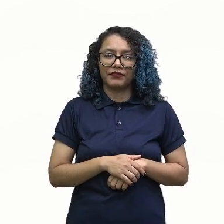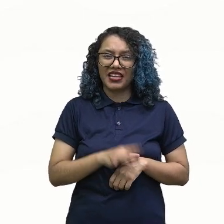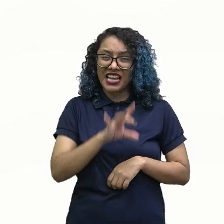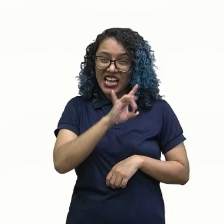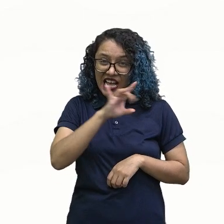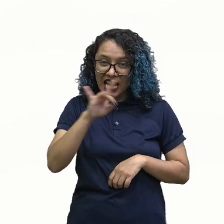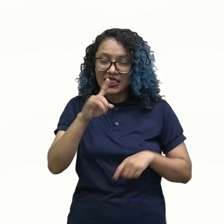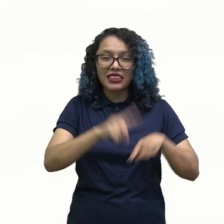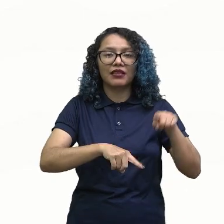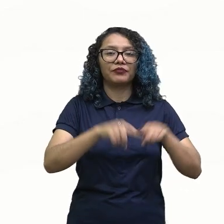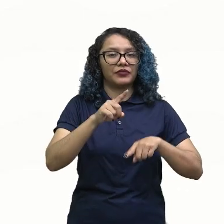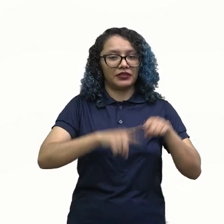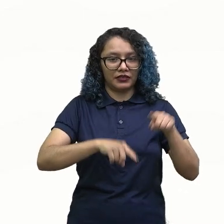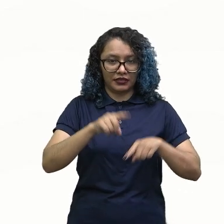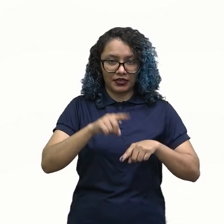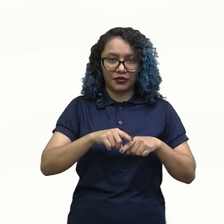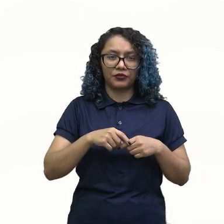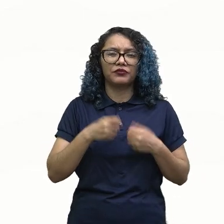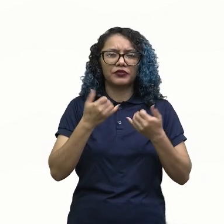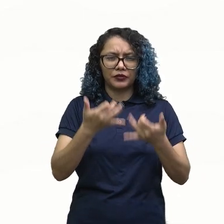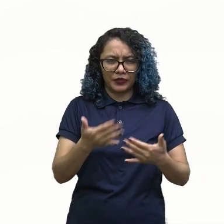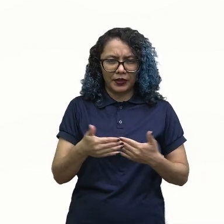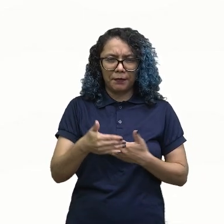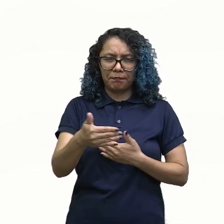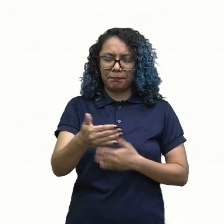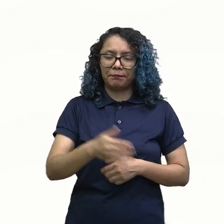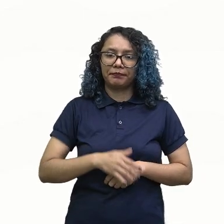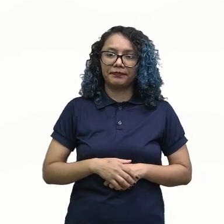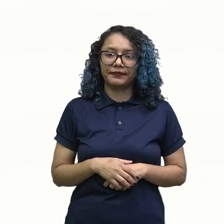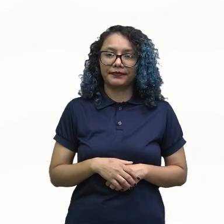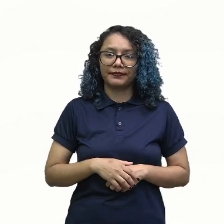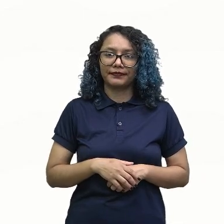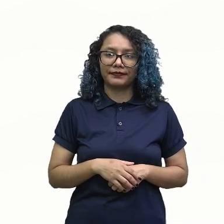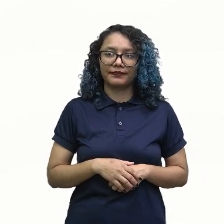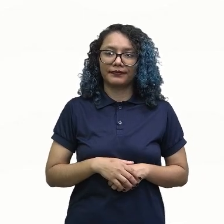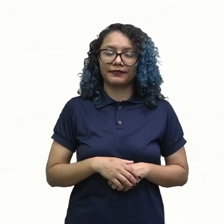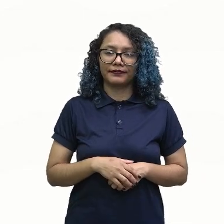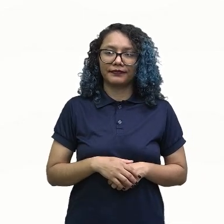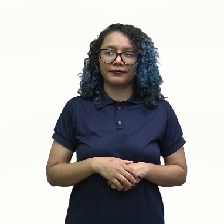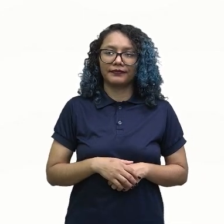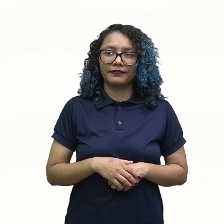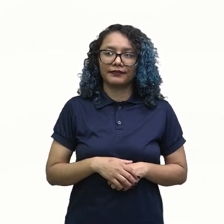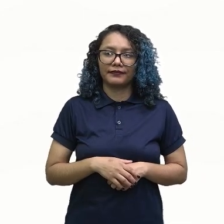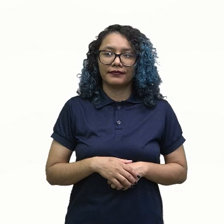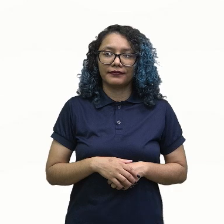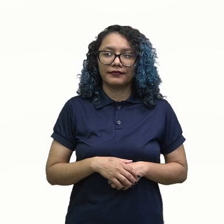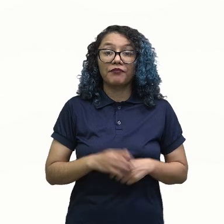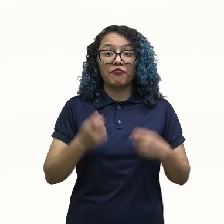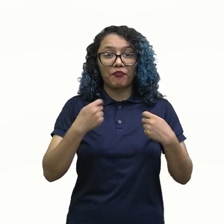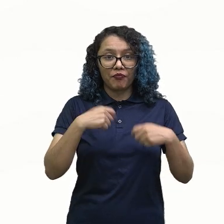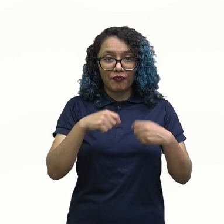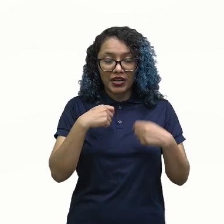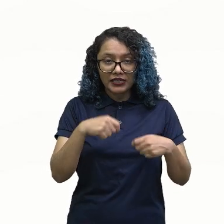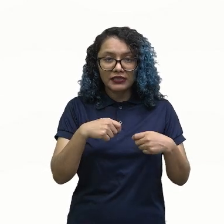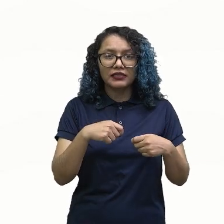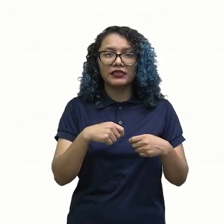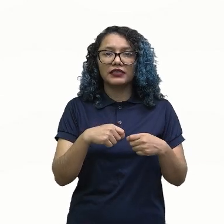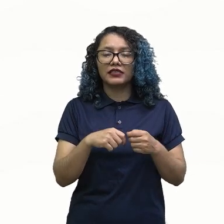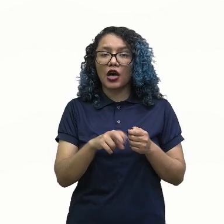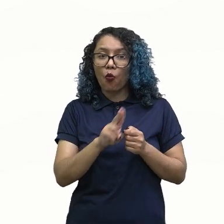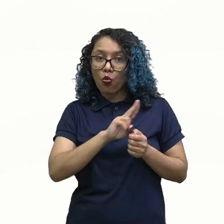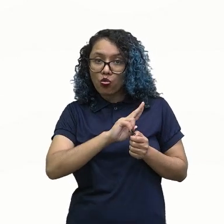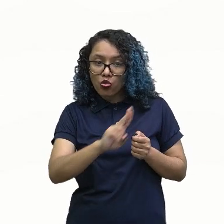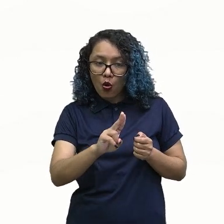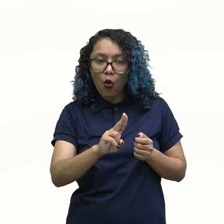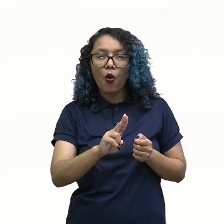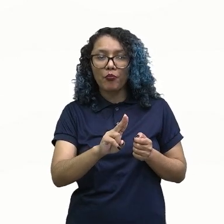resíduo. A gente vai ver isso mais na frente. E claro, precisa estar etiquetado, porque se você jogou lá